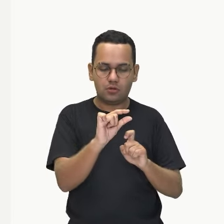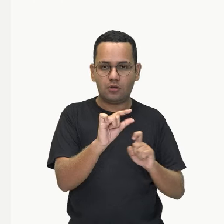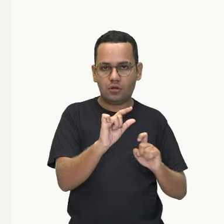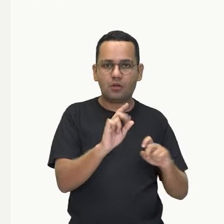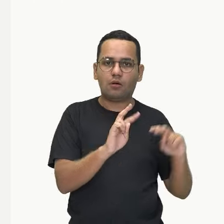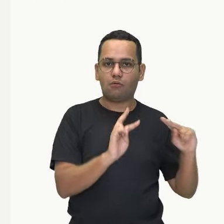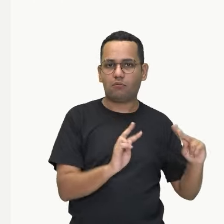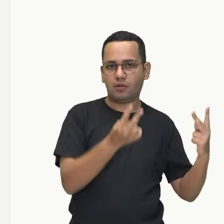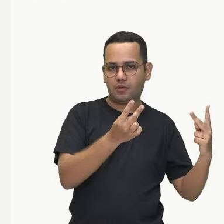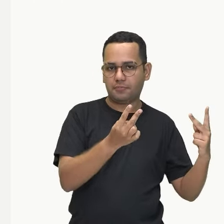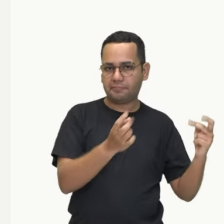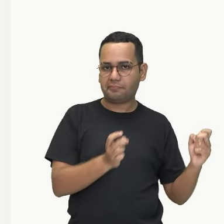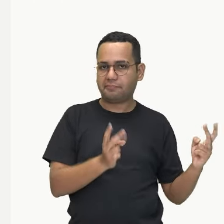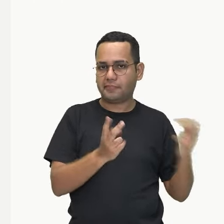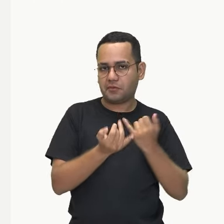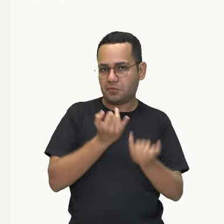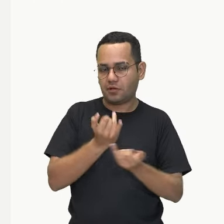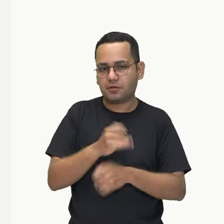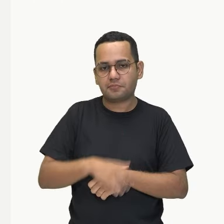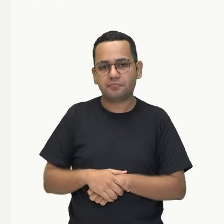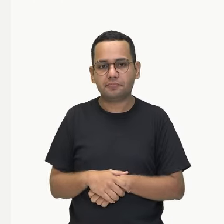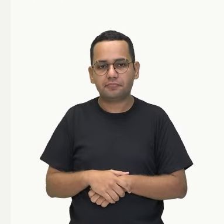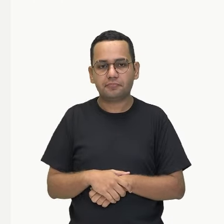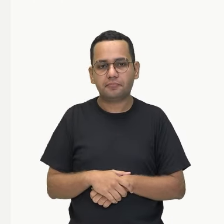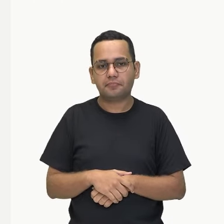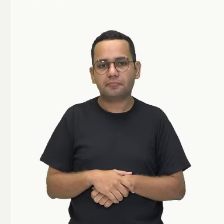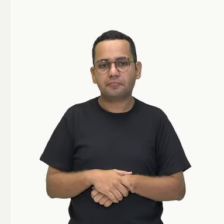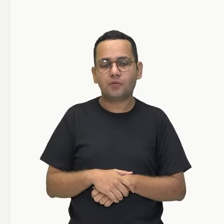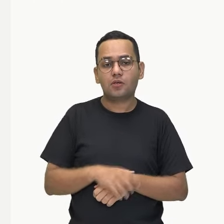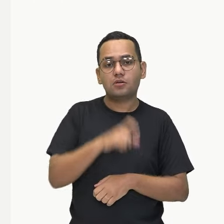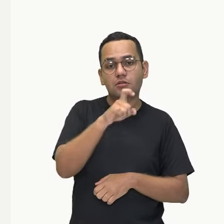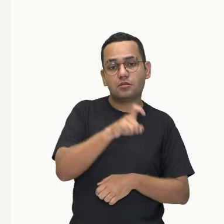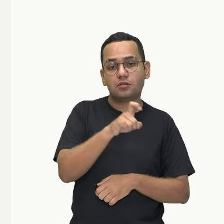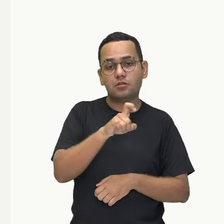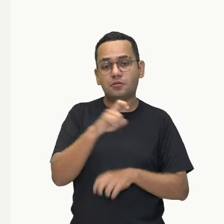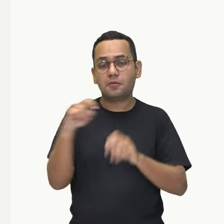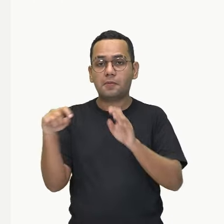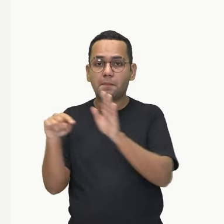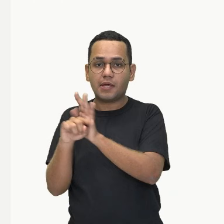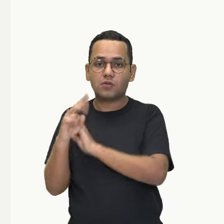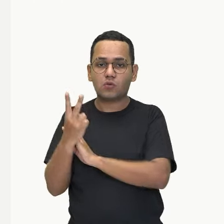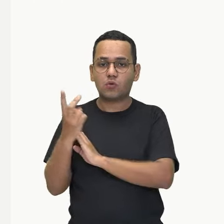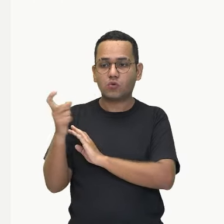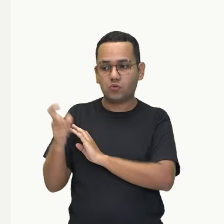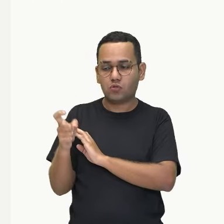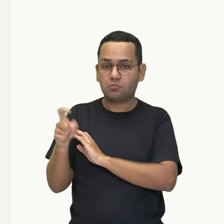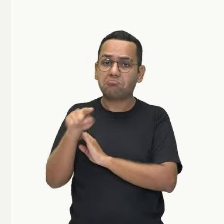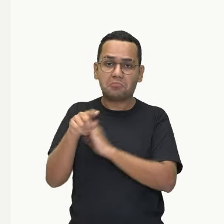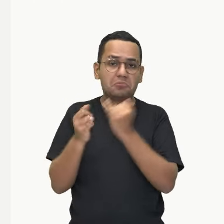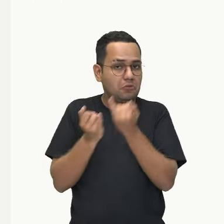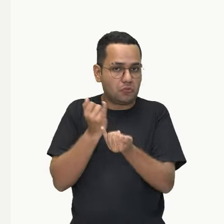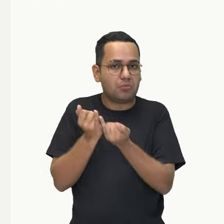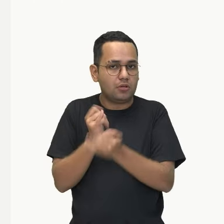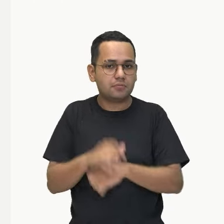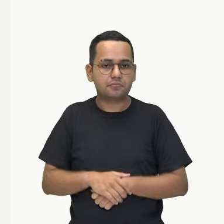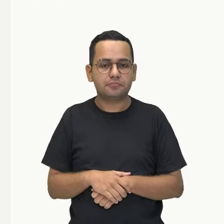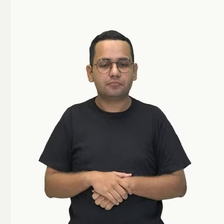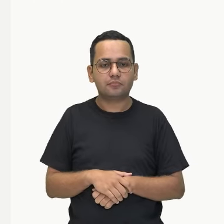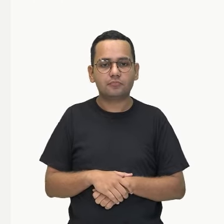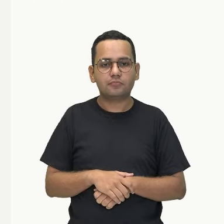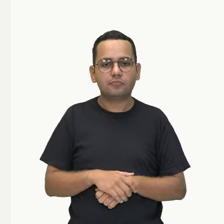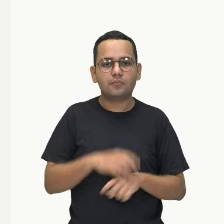mais x menos 2x, os dois são somente o x, né? Então, mais